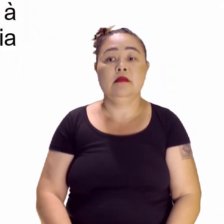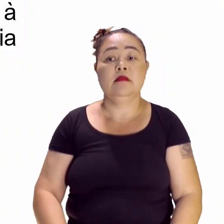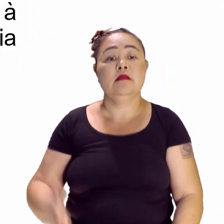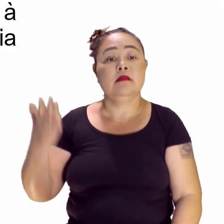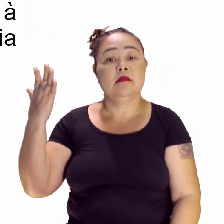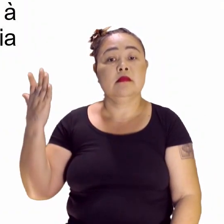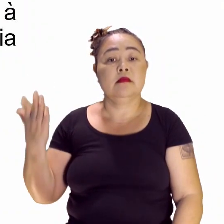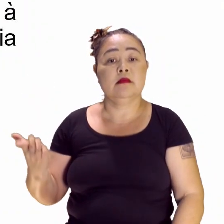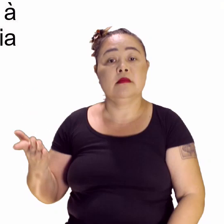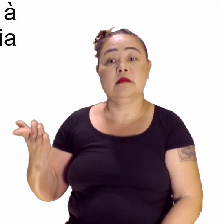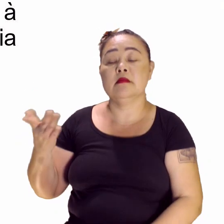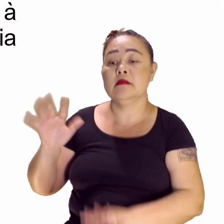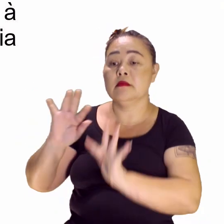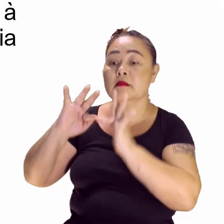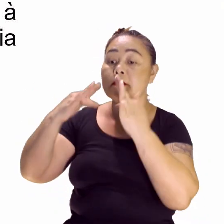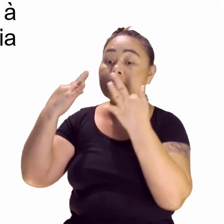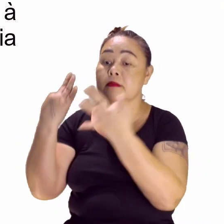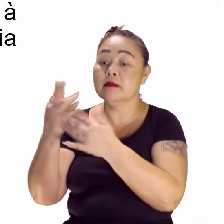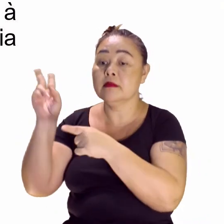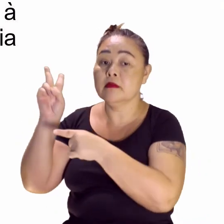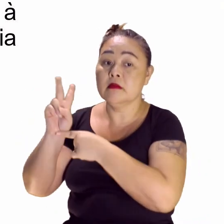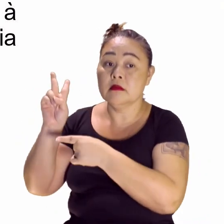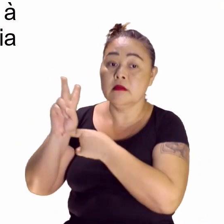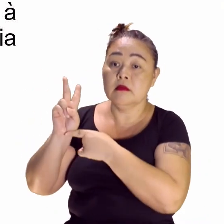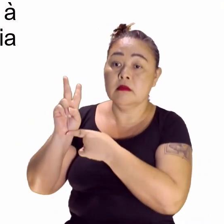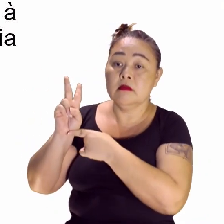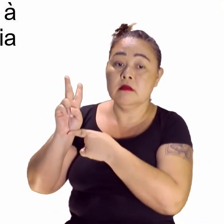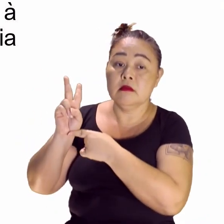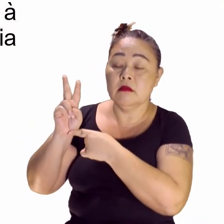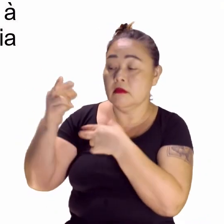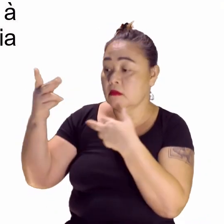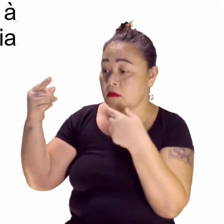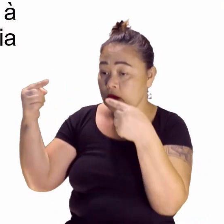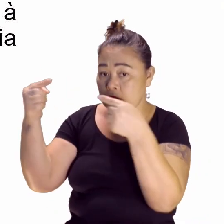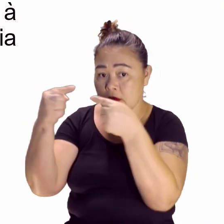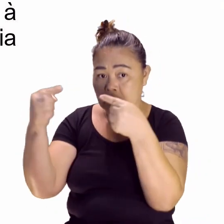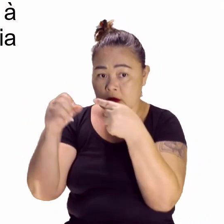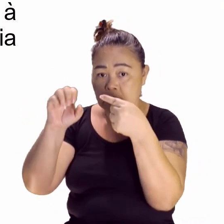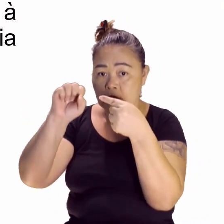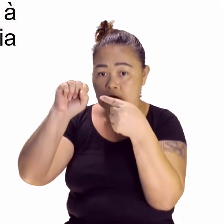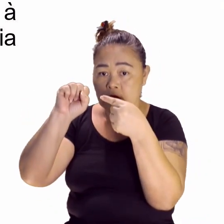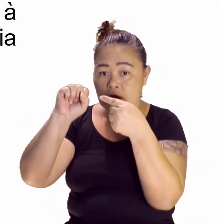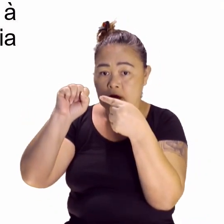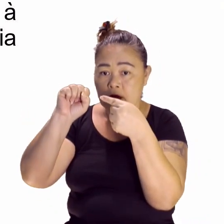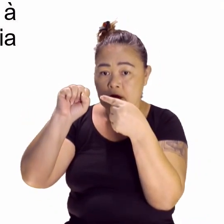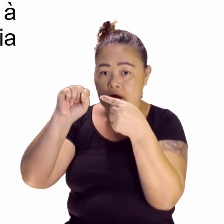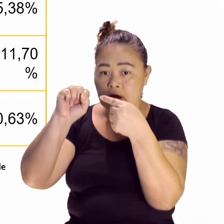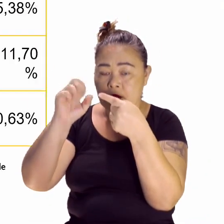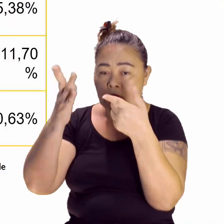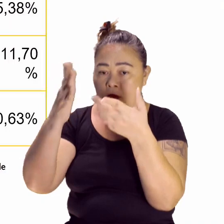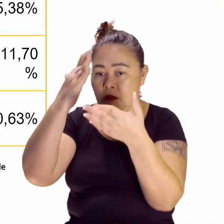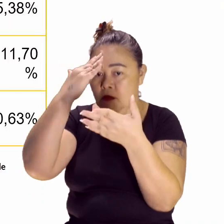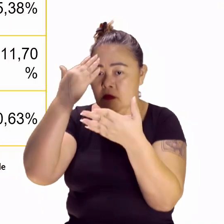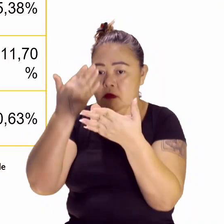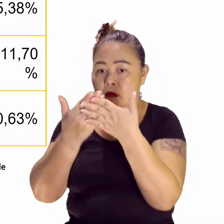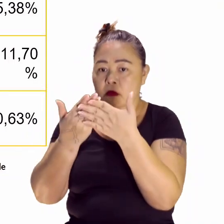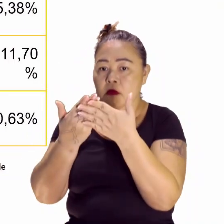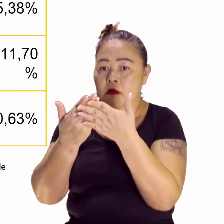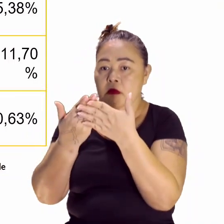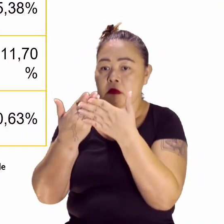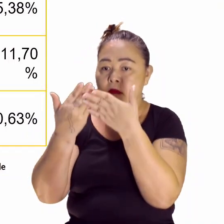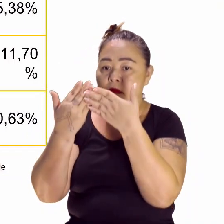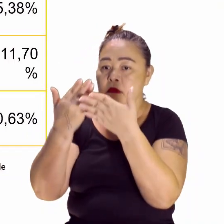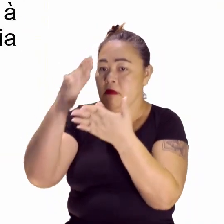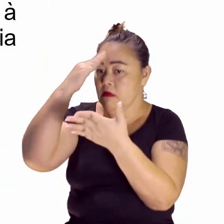E a produção agricultura familiar, ela corresponde a 81... Eita, não acredito que eu fiz isso não, Rogério. Eu